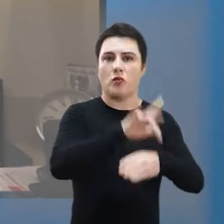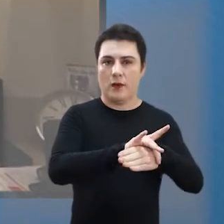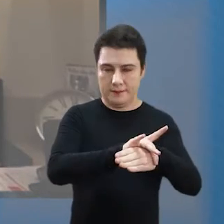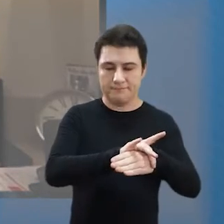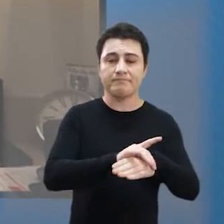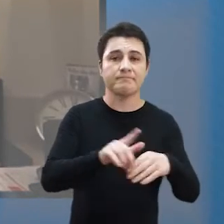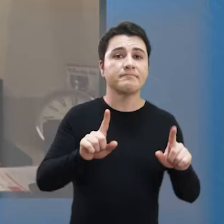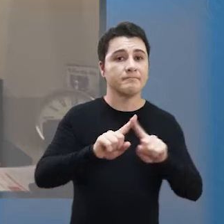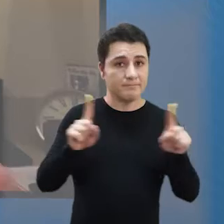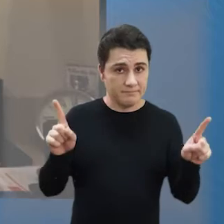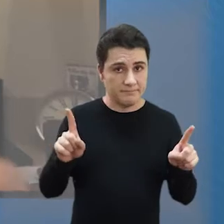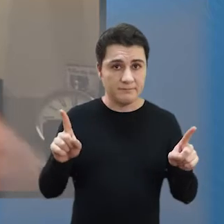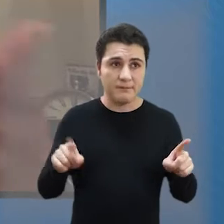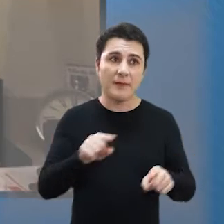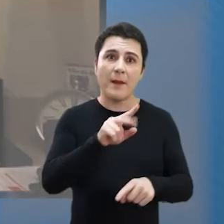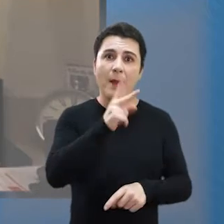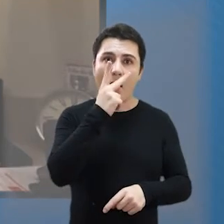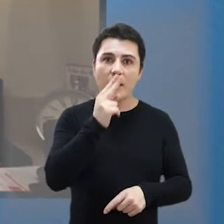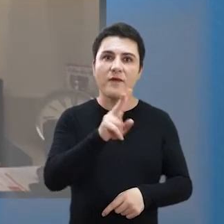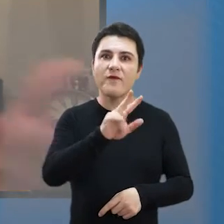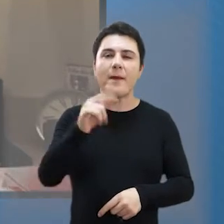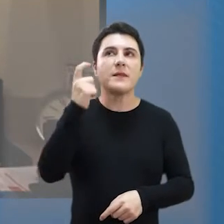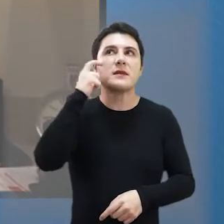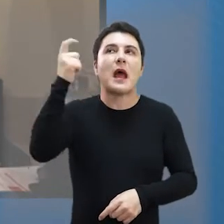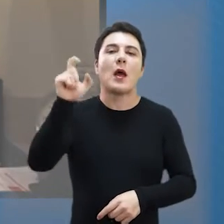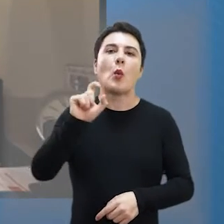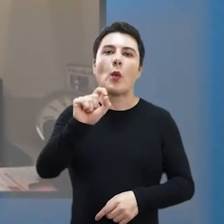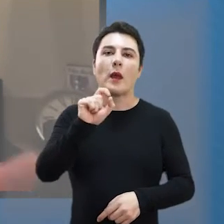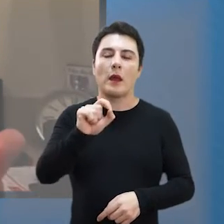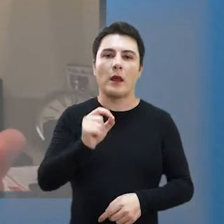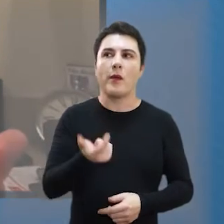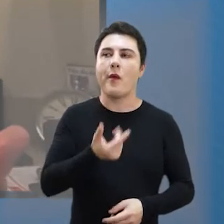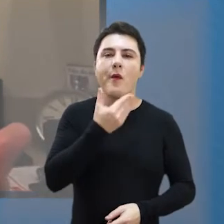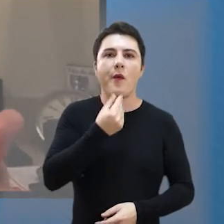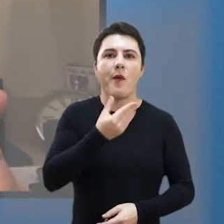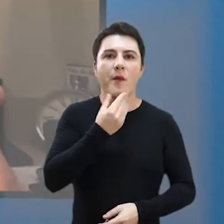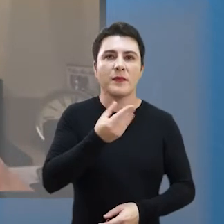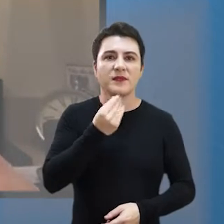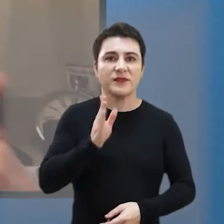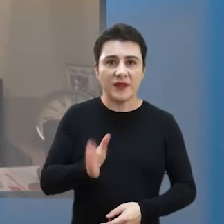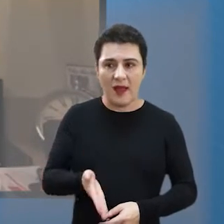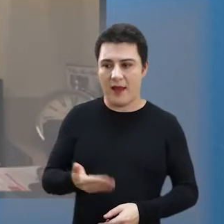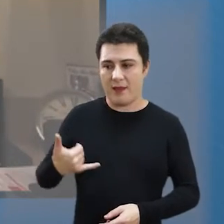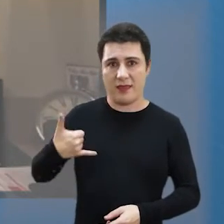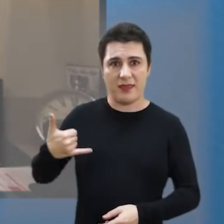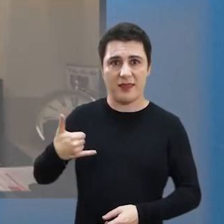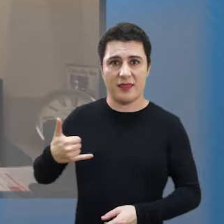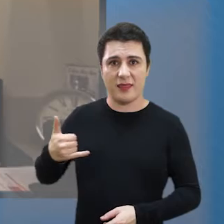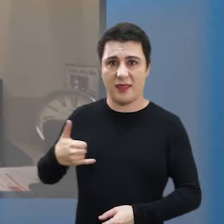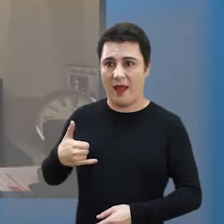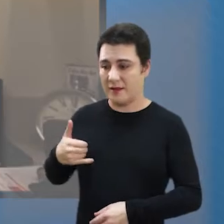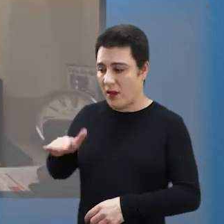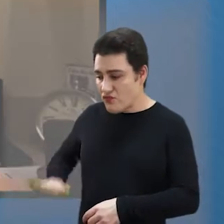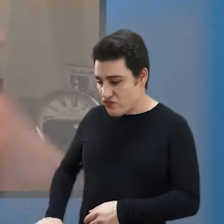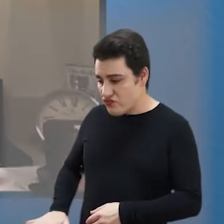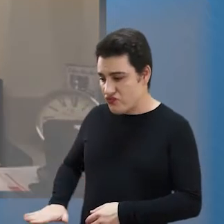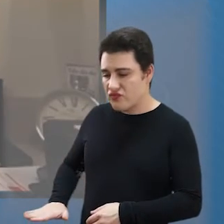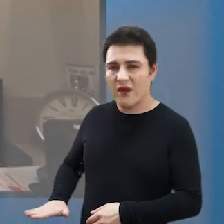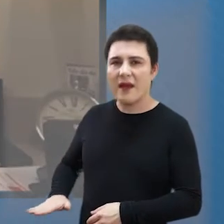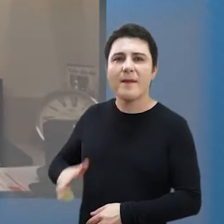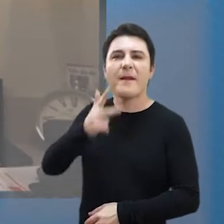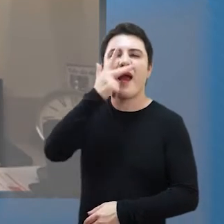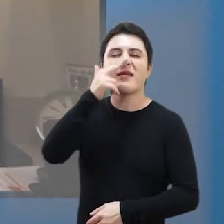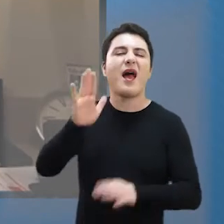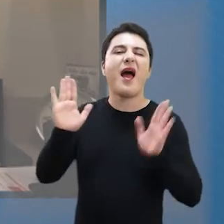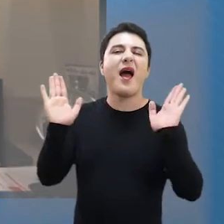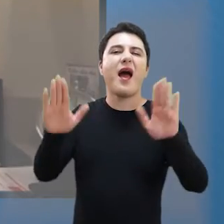algum problema. Então, isso daí vai criando uma certa coisa. O homem ele já vai, a partir aí da infância, de que ele não deve